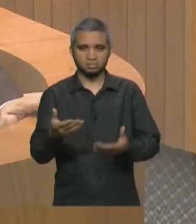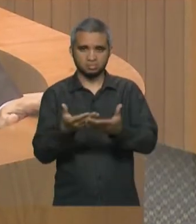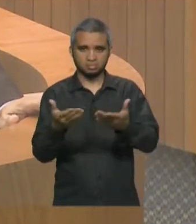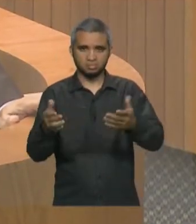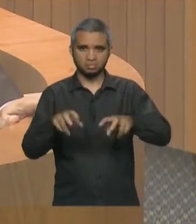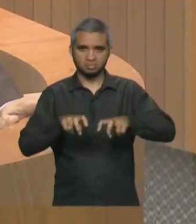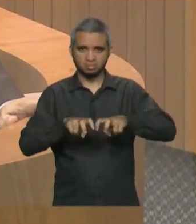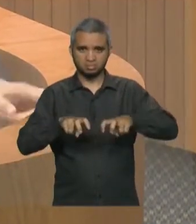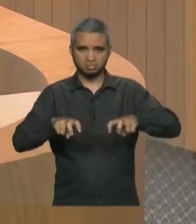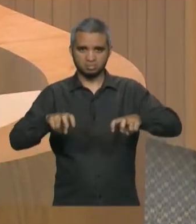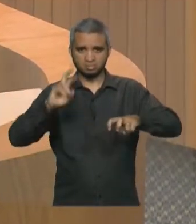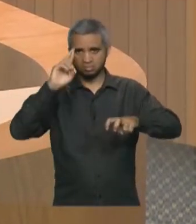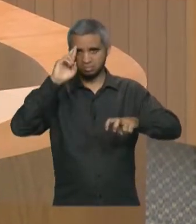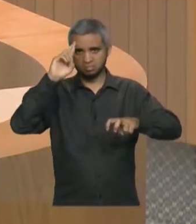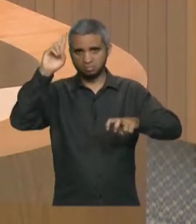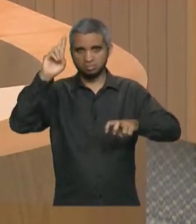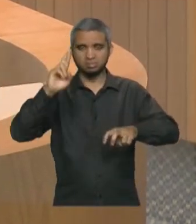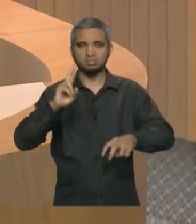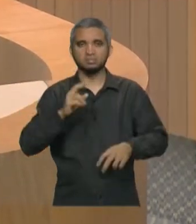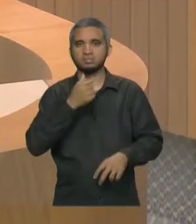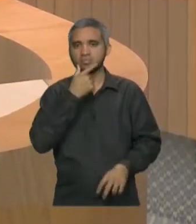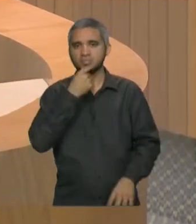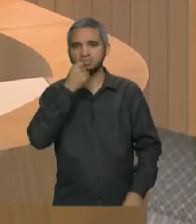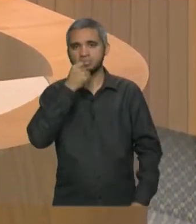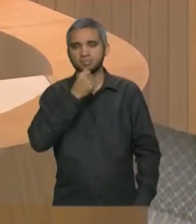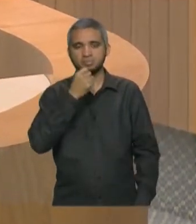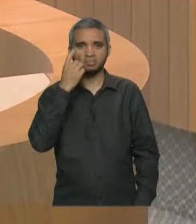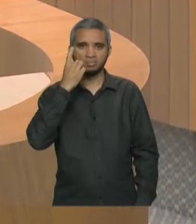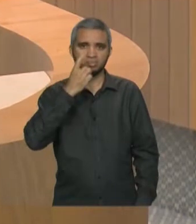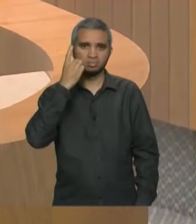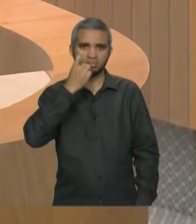senhoras e senhores deputados, galeria,